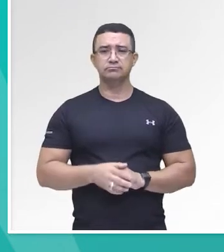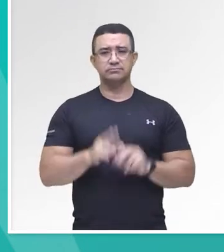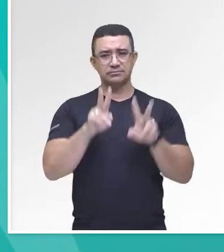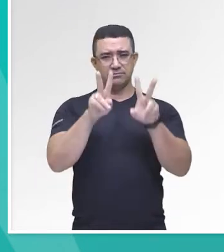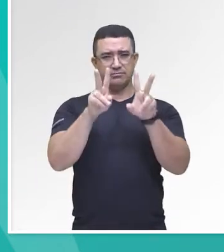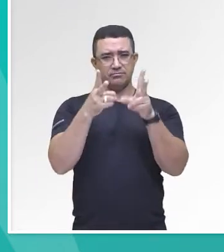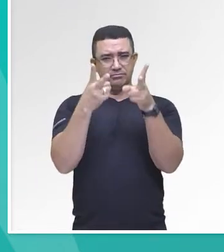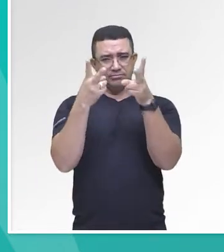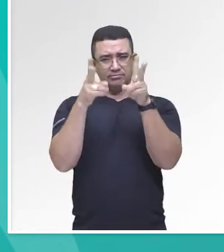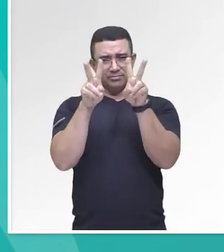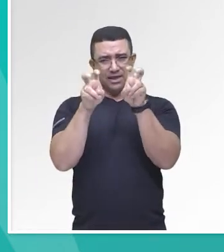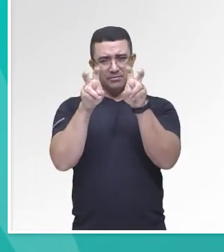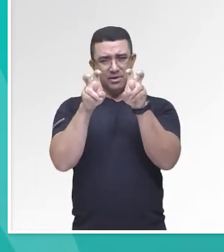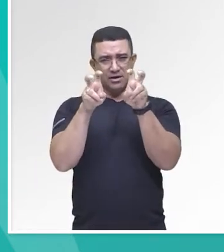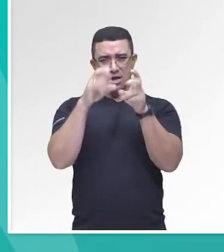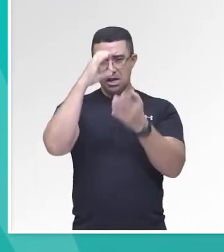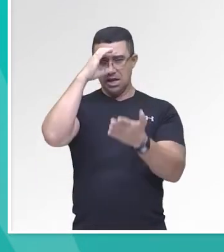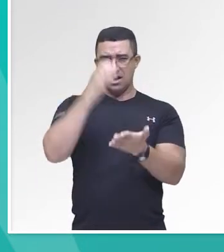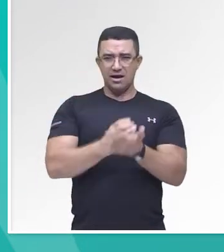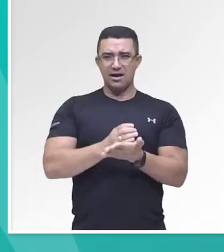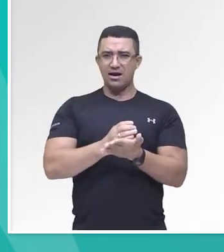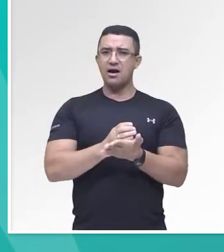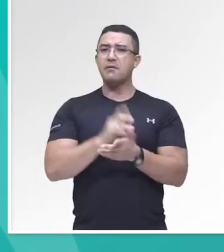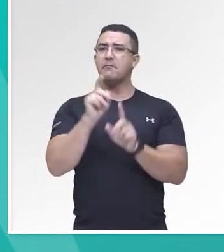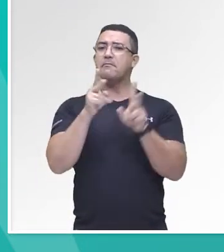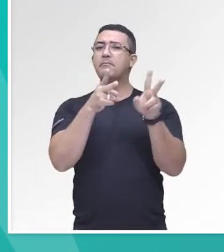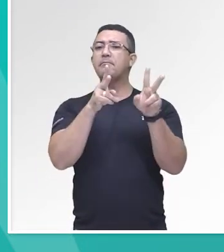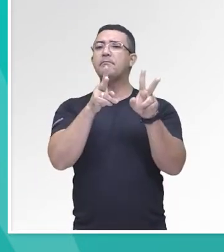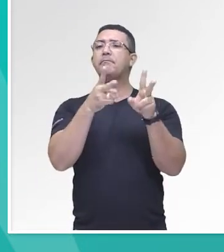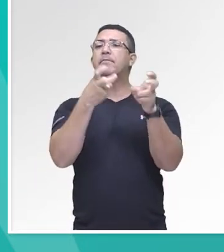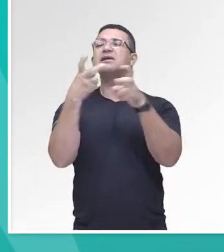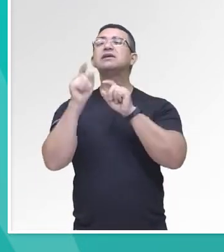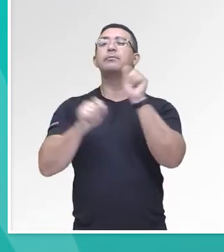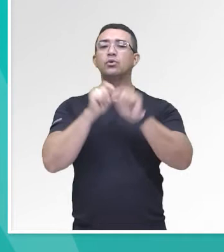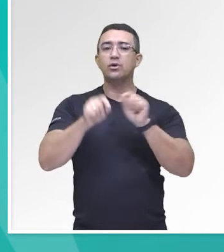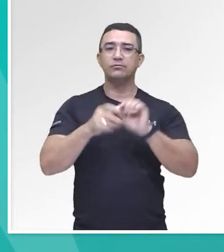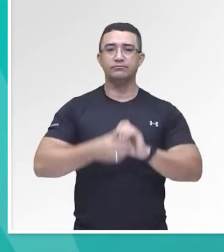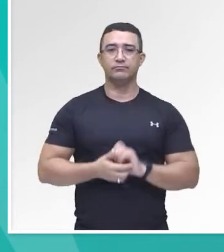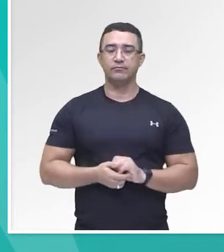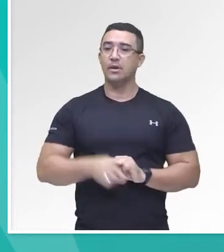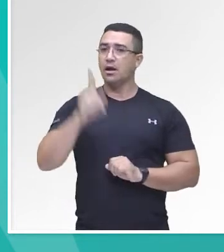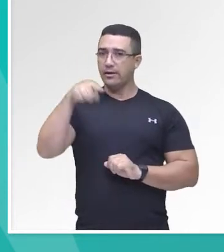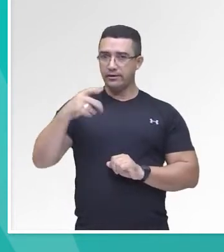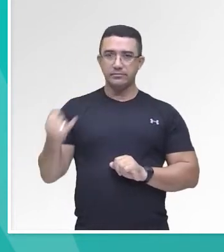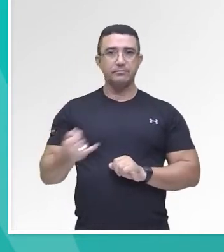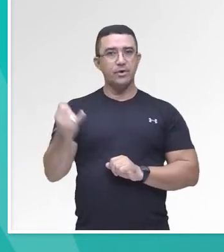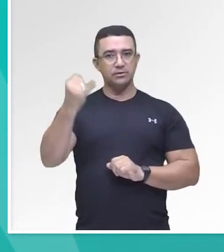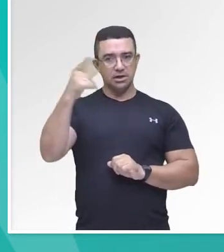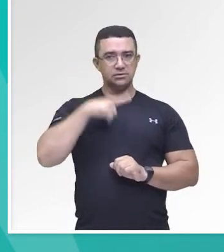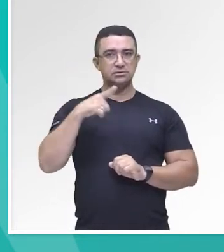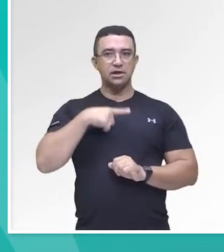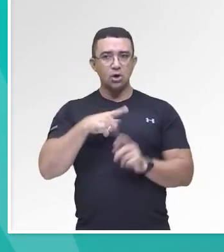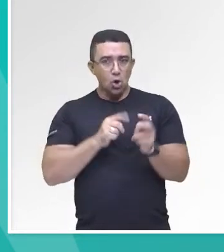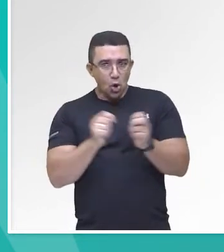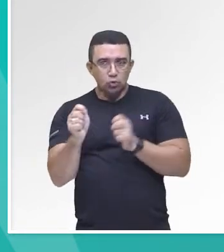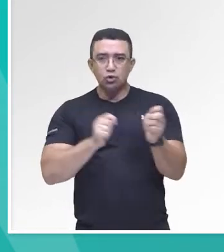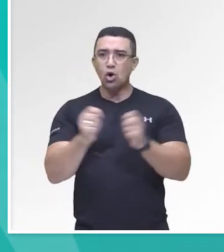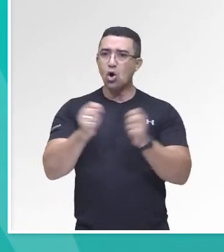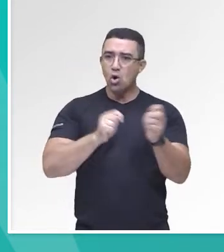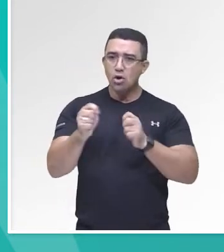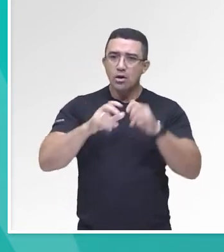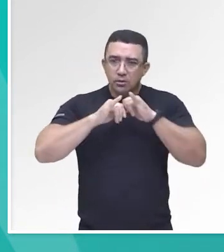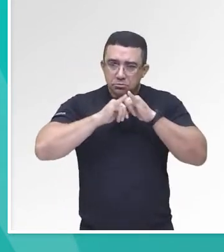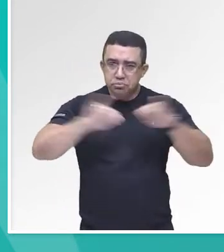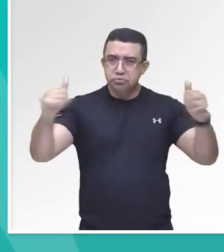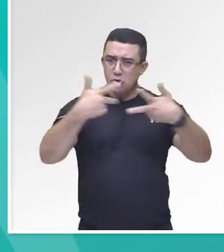percebam aqui que essa pessoa com esta tese queria dizer aqui que é necessário haver um controle. É